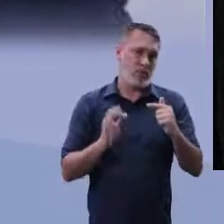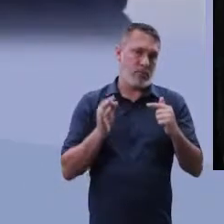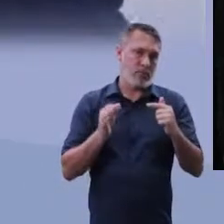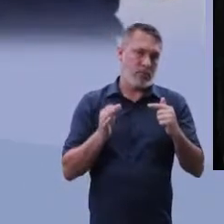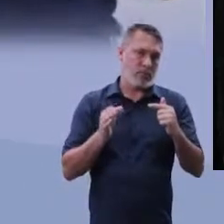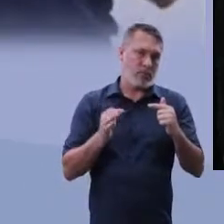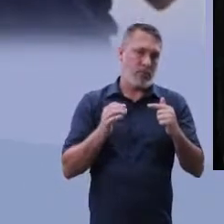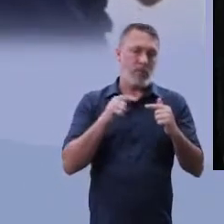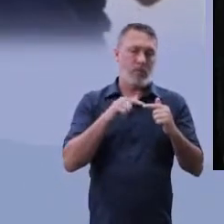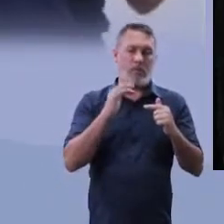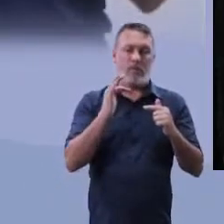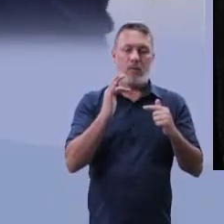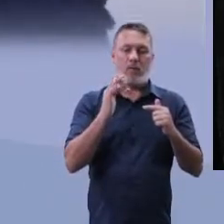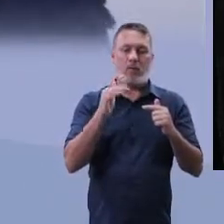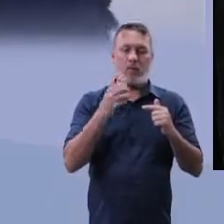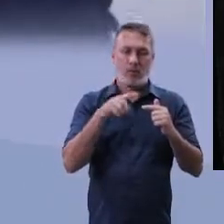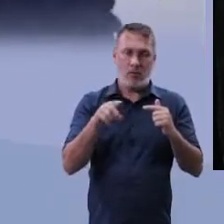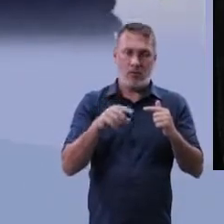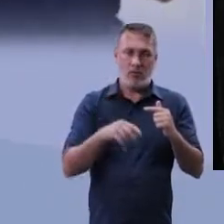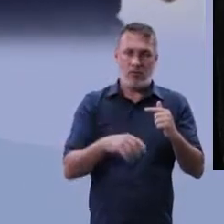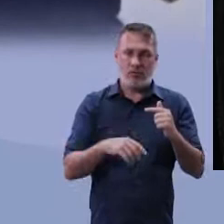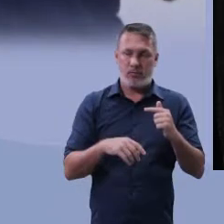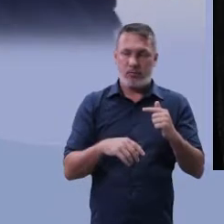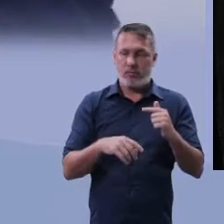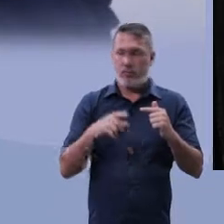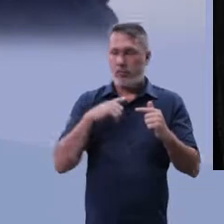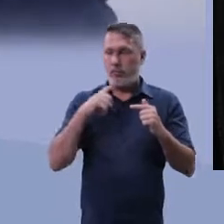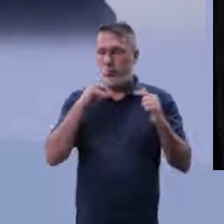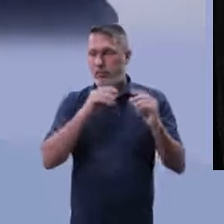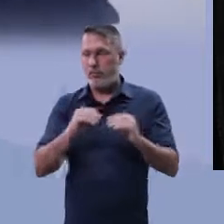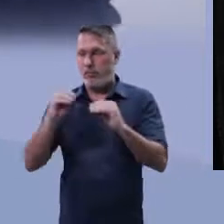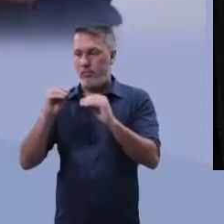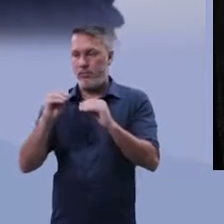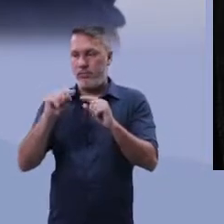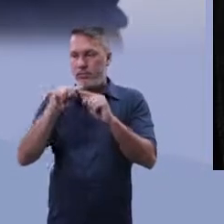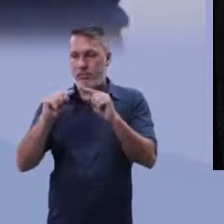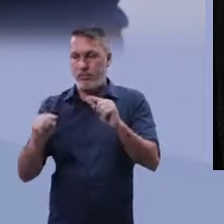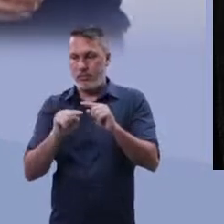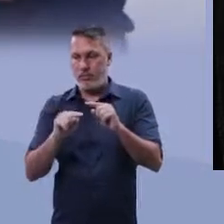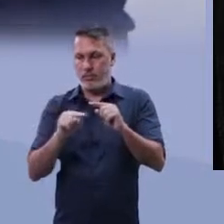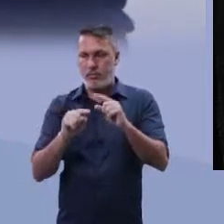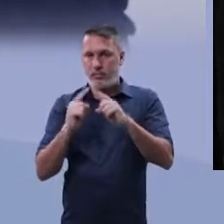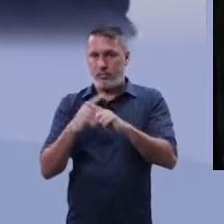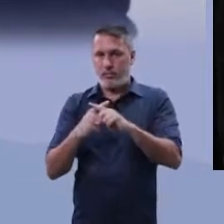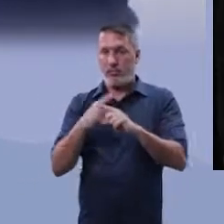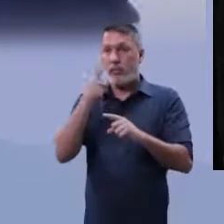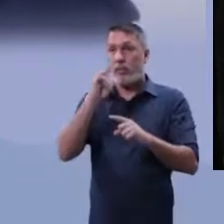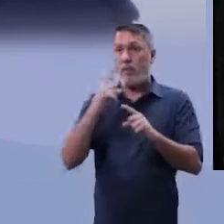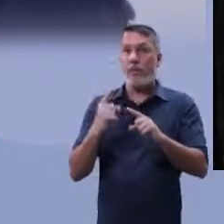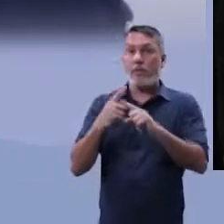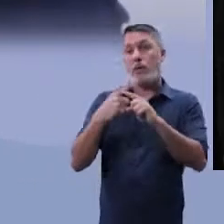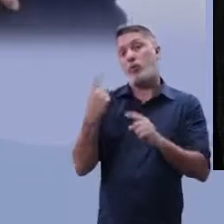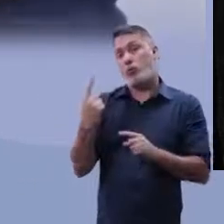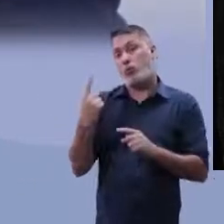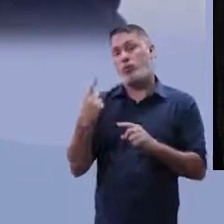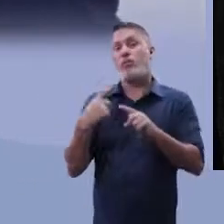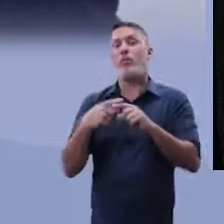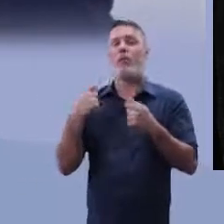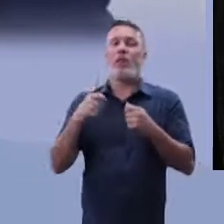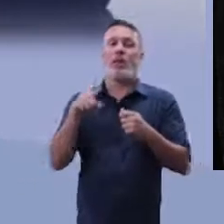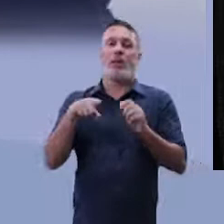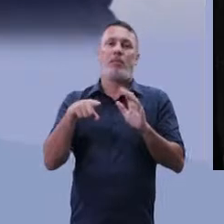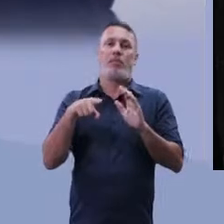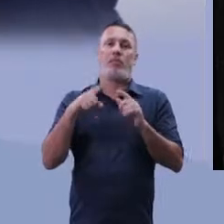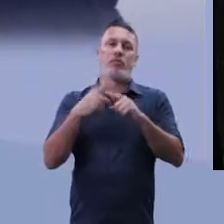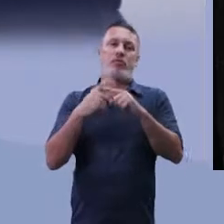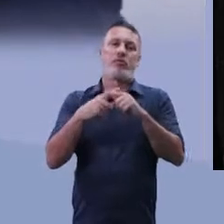que 7. Então você vai fazer a função maior que 7, beleza? Menos log de x na base 10 maior que 7. Você vai multiplicar por menos 1